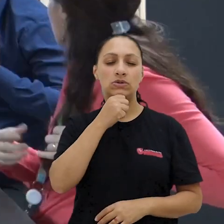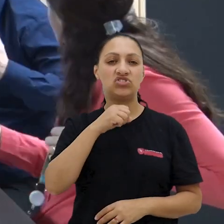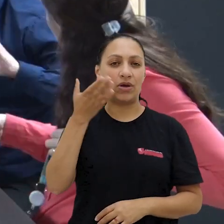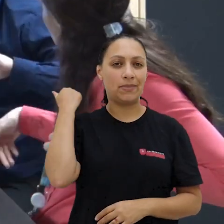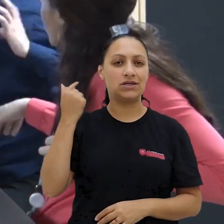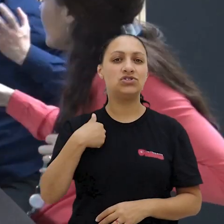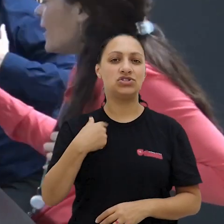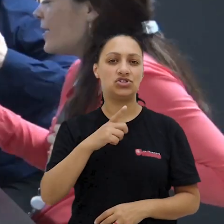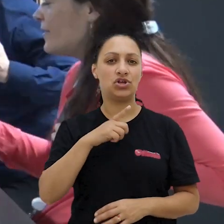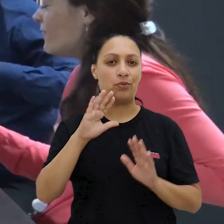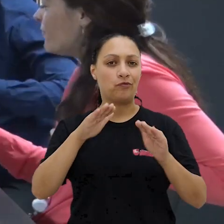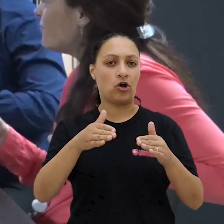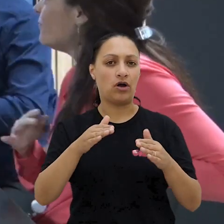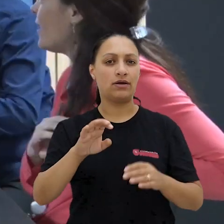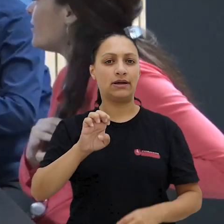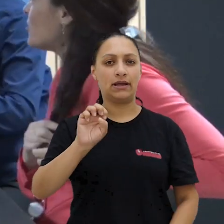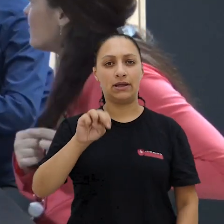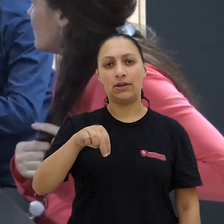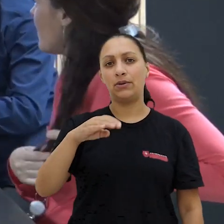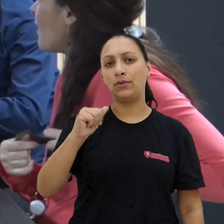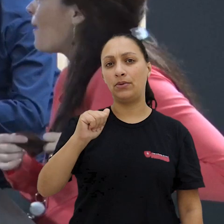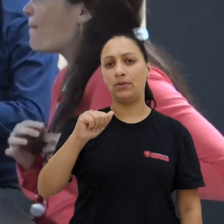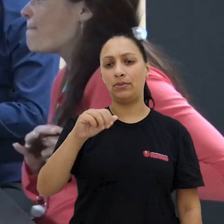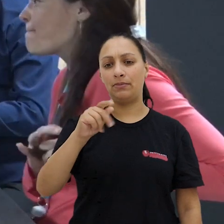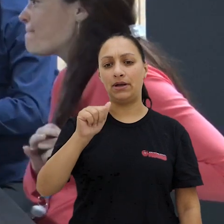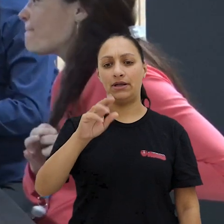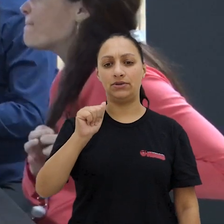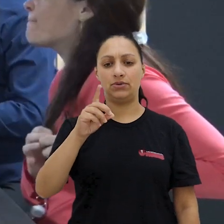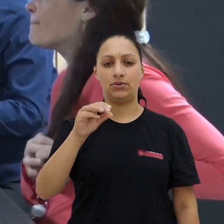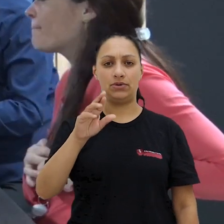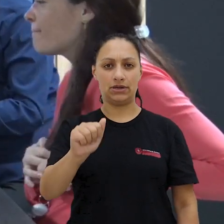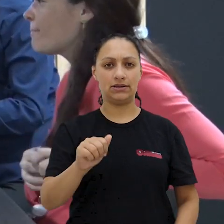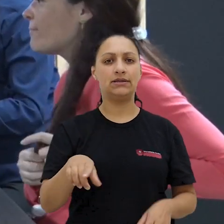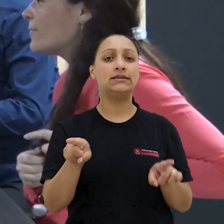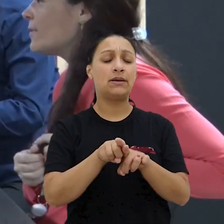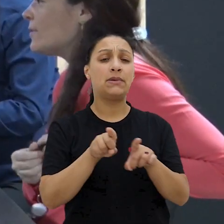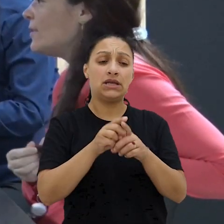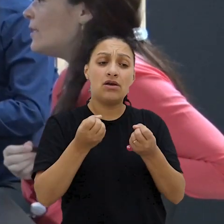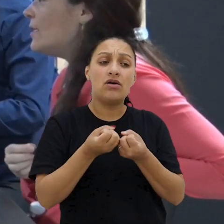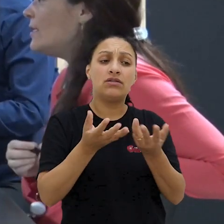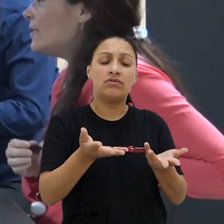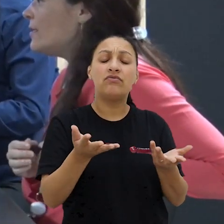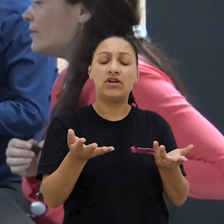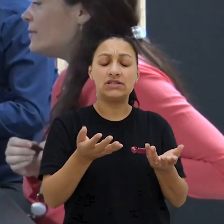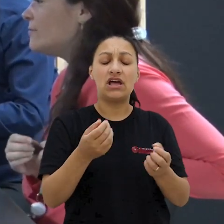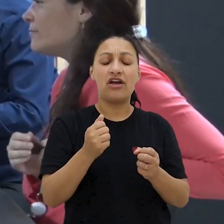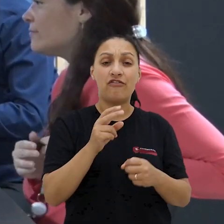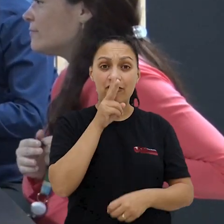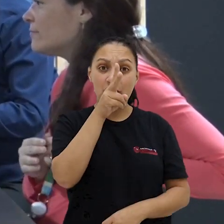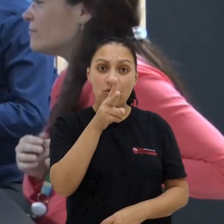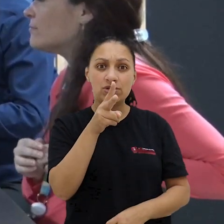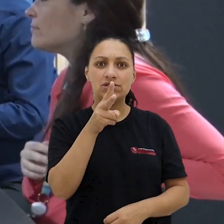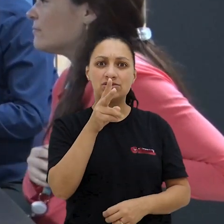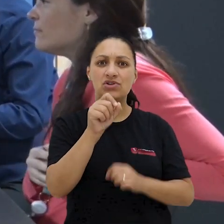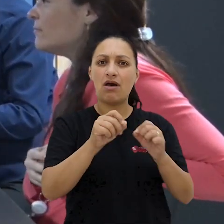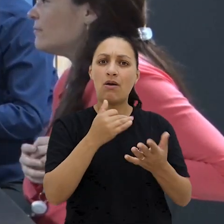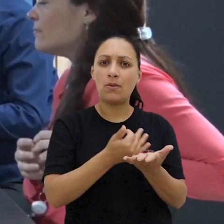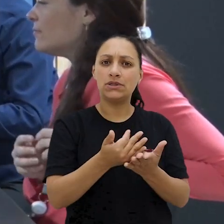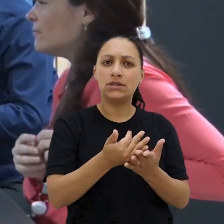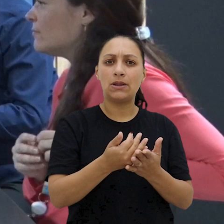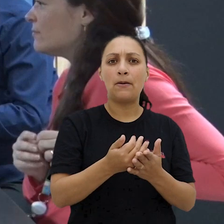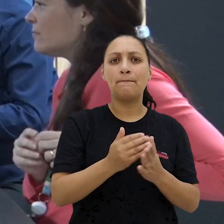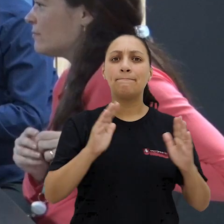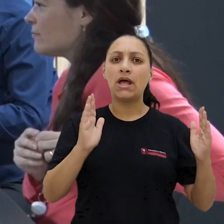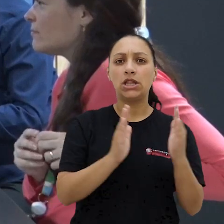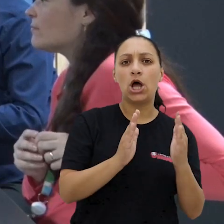né? Isso, porque aí, né, já traz uma força também para quem tá começando, né? O pequenininho tá perto do grande, aí